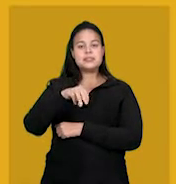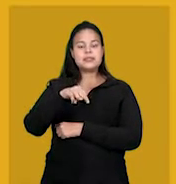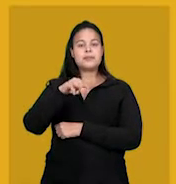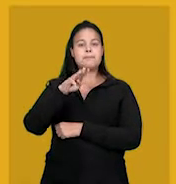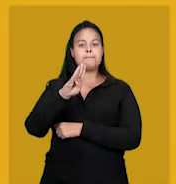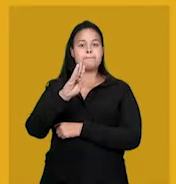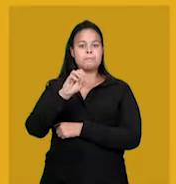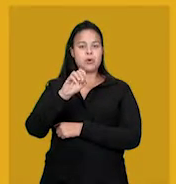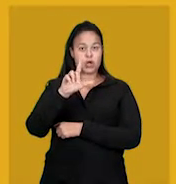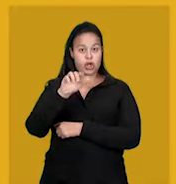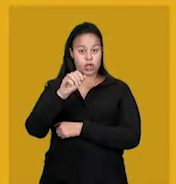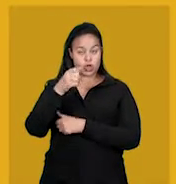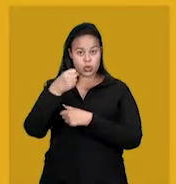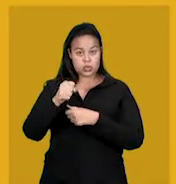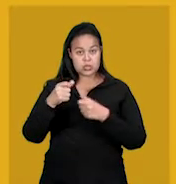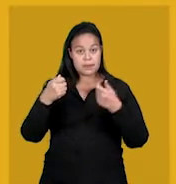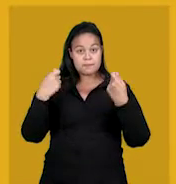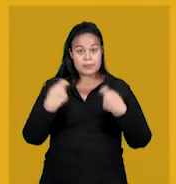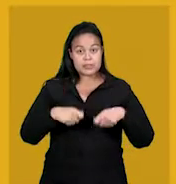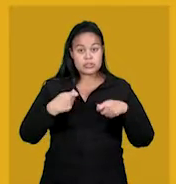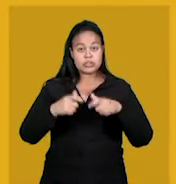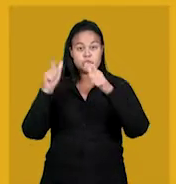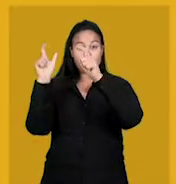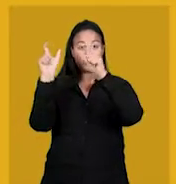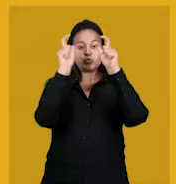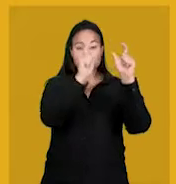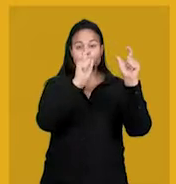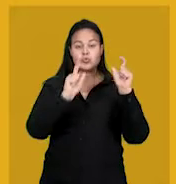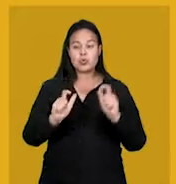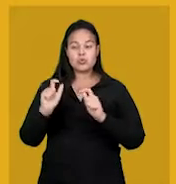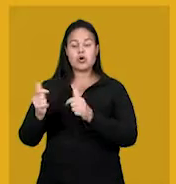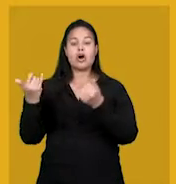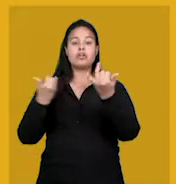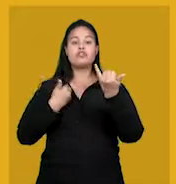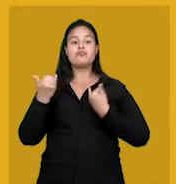mapa. Eu preciso localizar uma informação